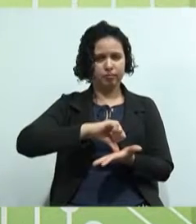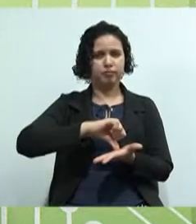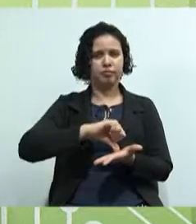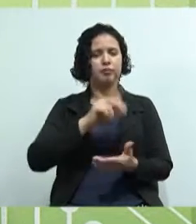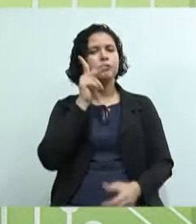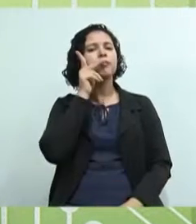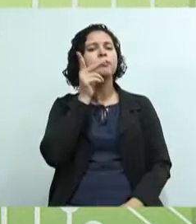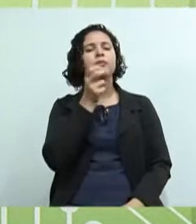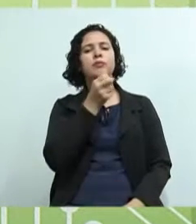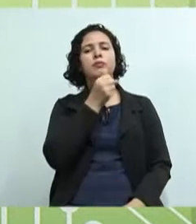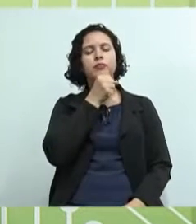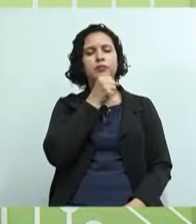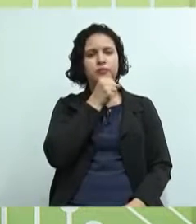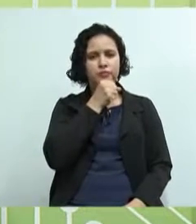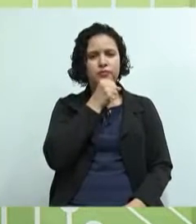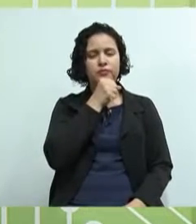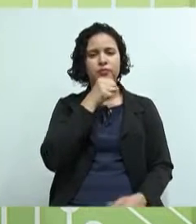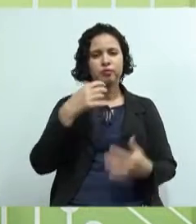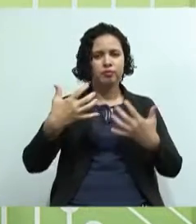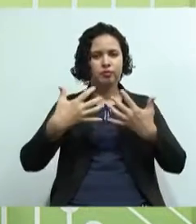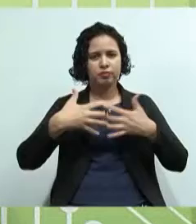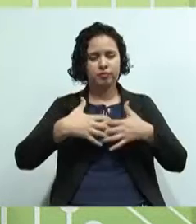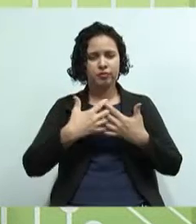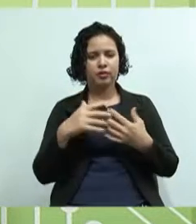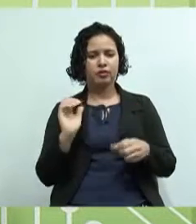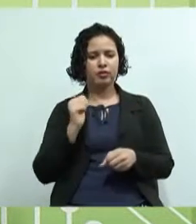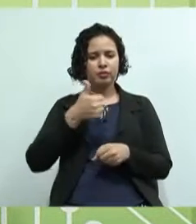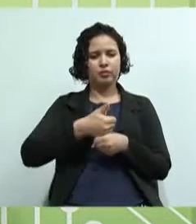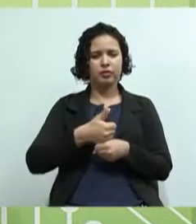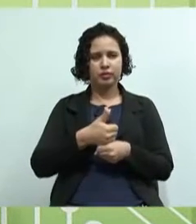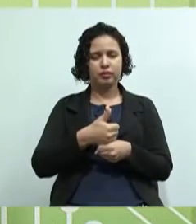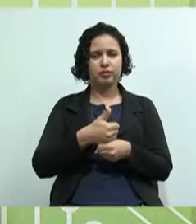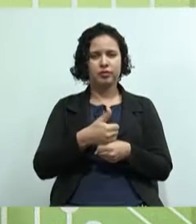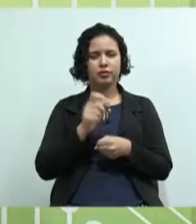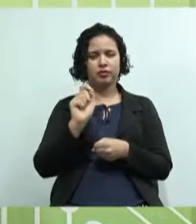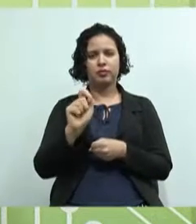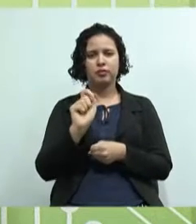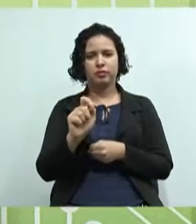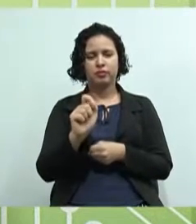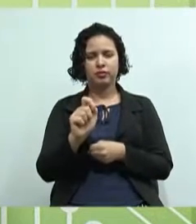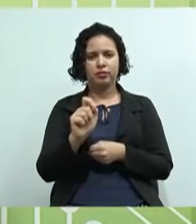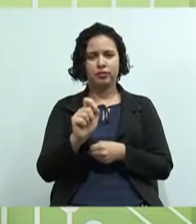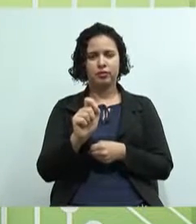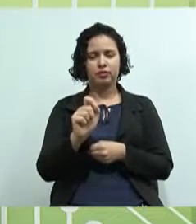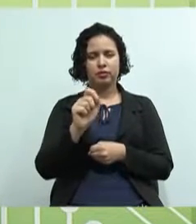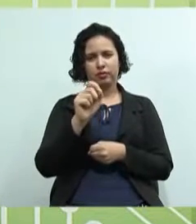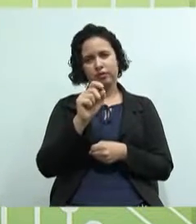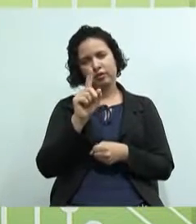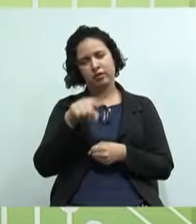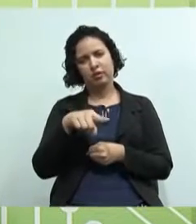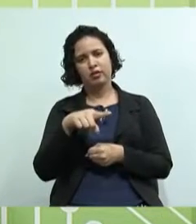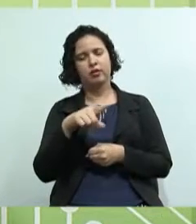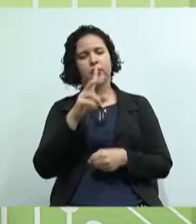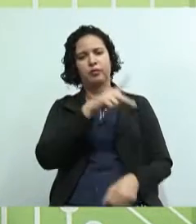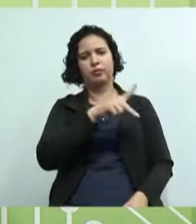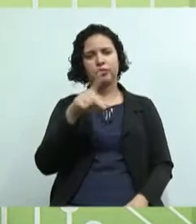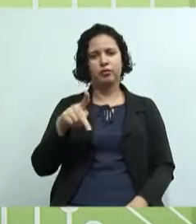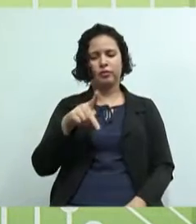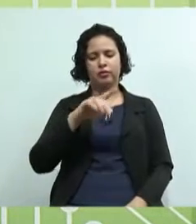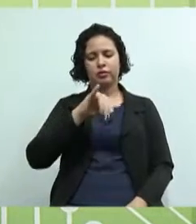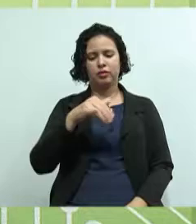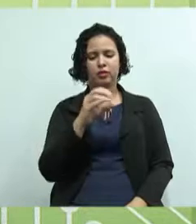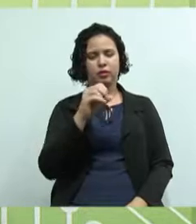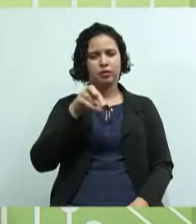Está substituindo aí hoje, né, por um probleminha pessoal, na verdade profissional, do professor Jorge, que está em